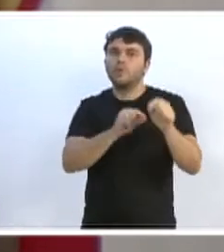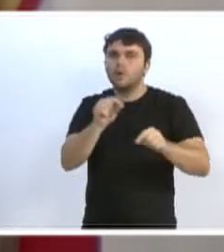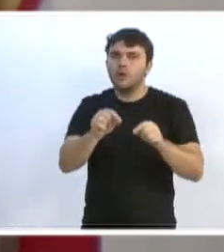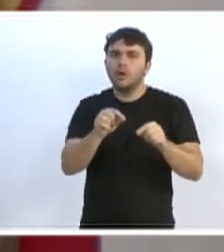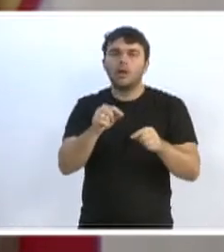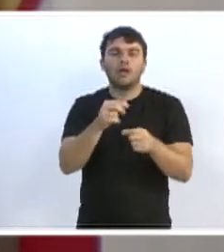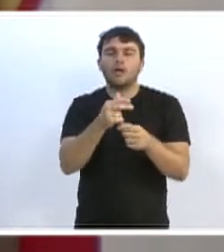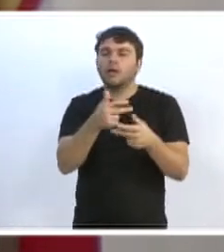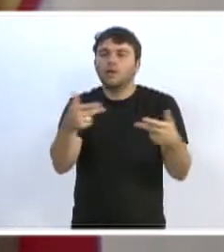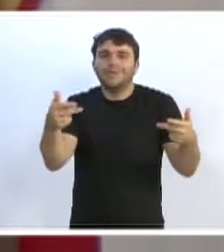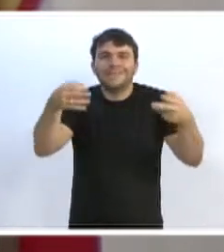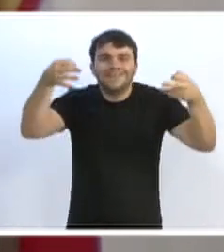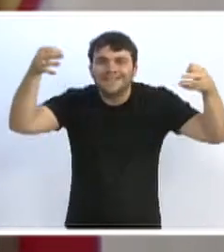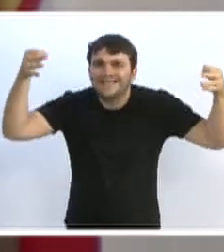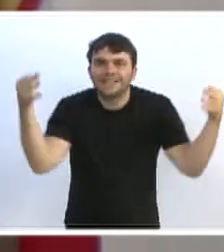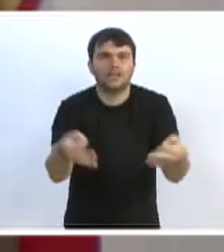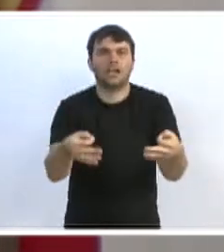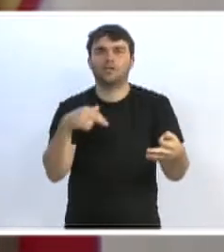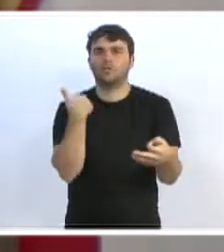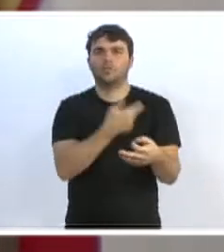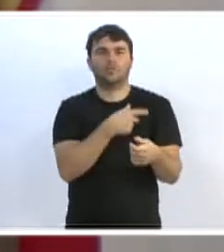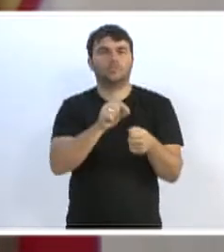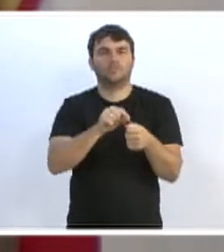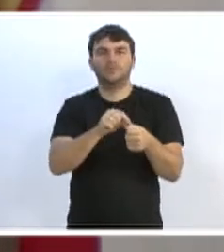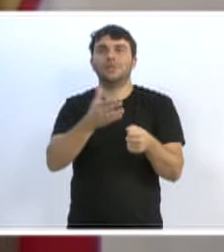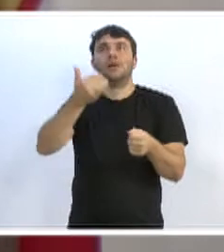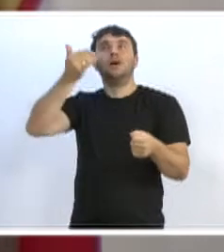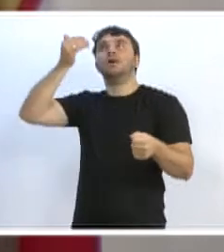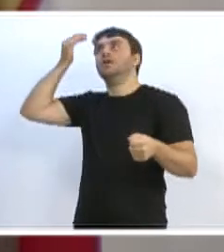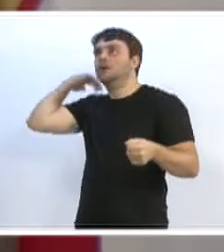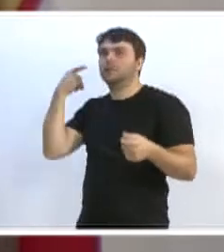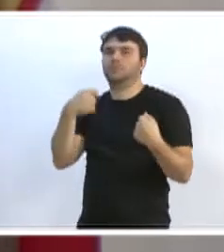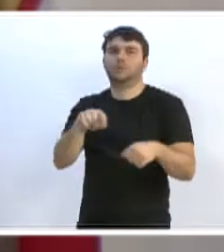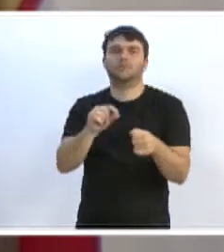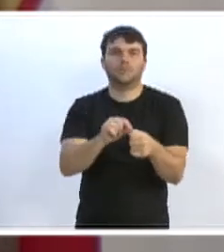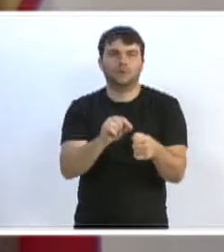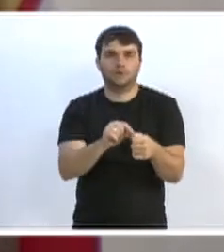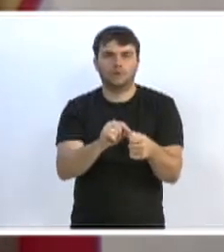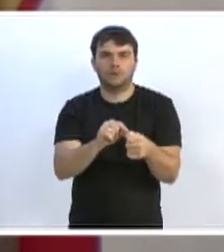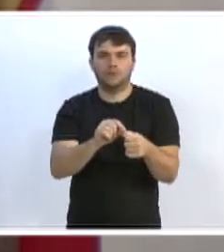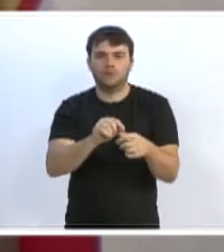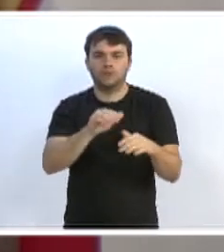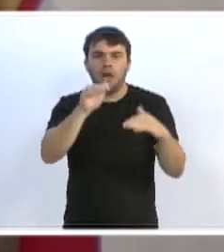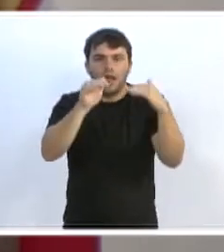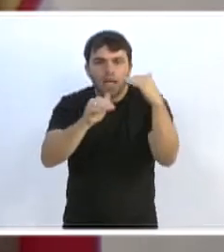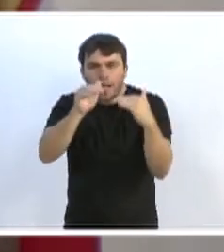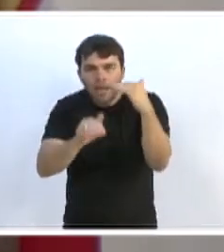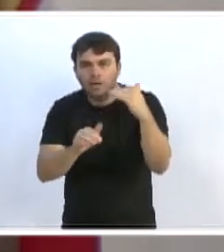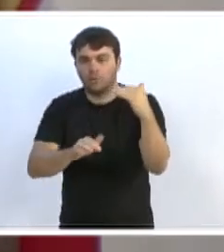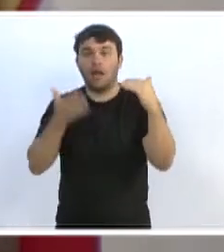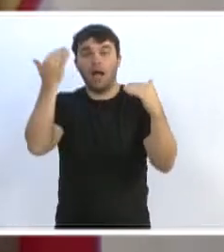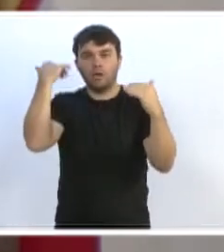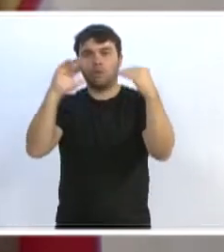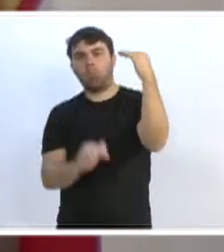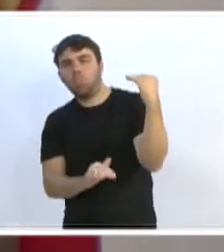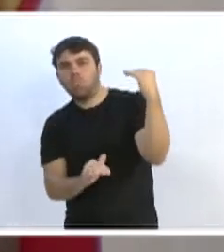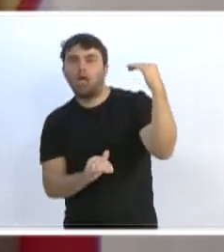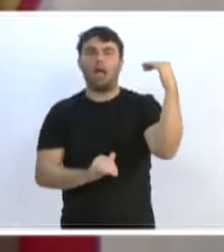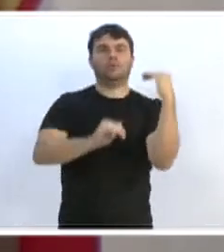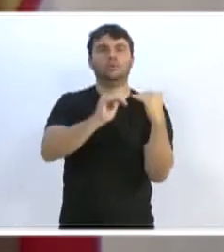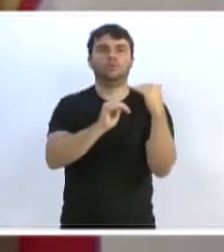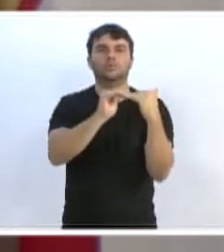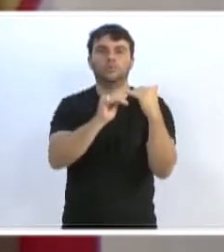coisa mais certa que deveria ter sido feita há muito tempo, o reequilíbrio, e mostrar para a comunidade que